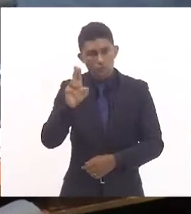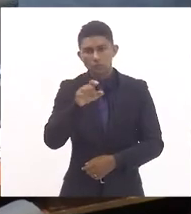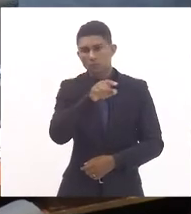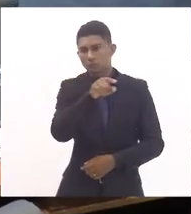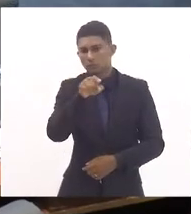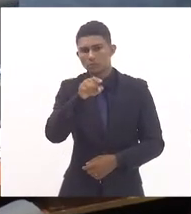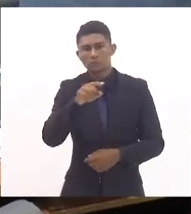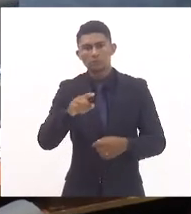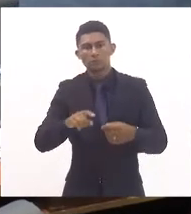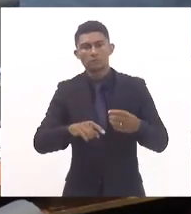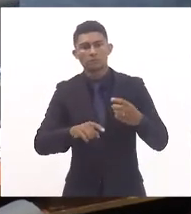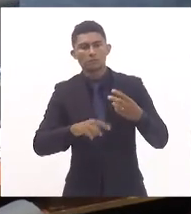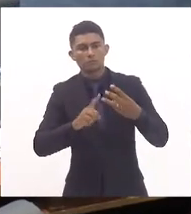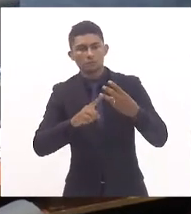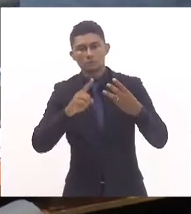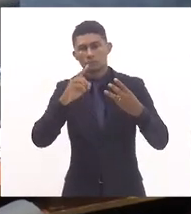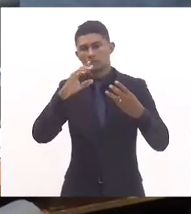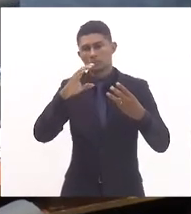Célia,